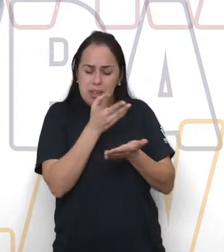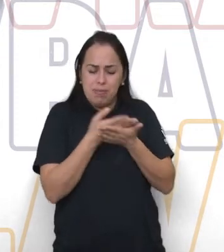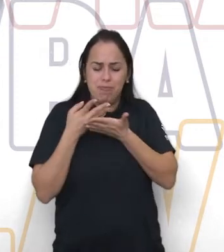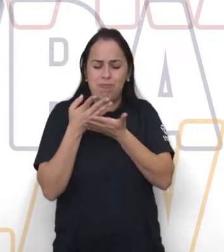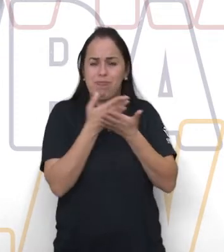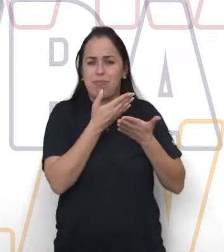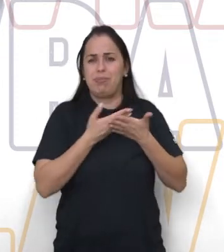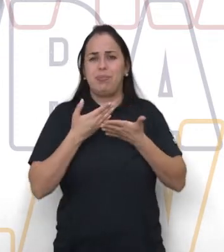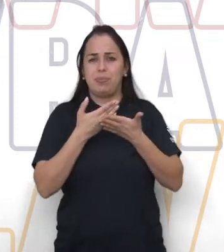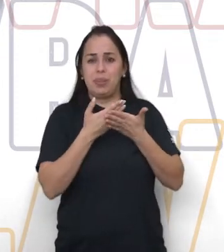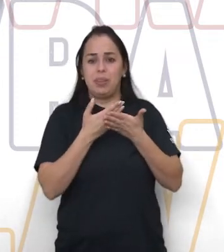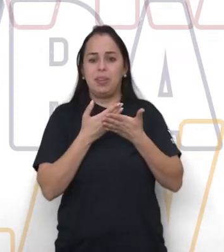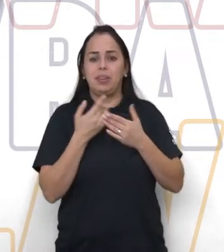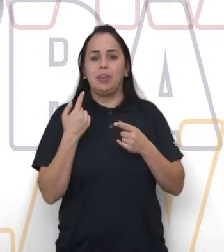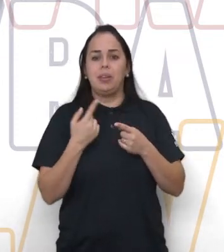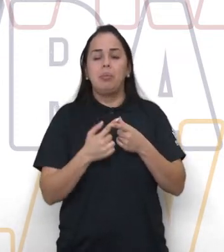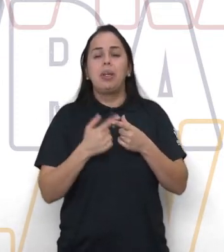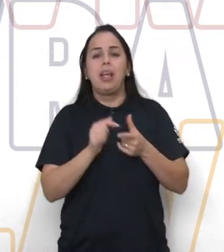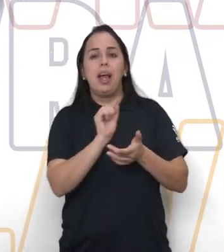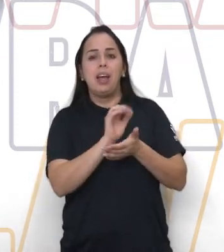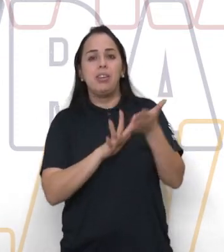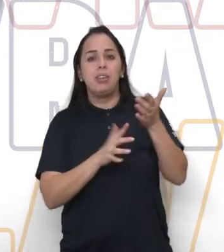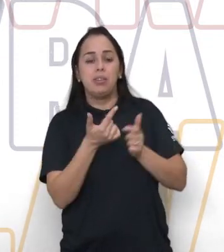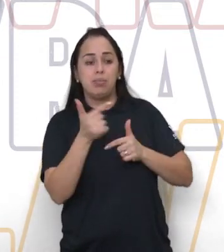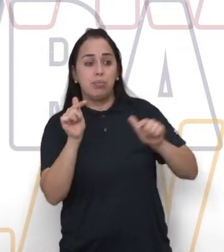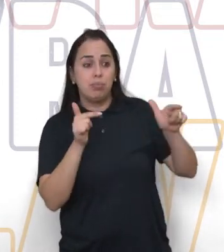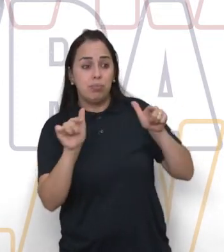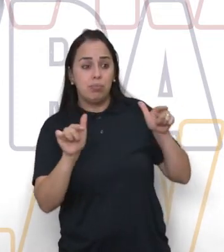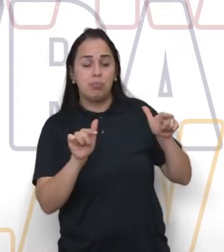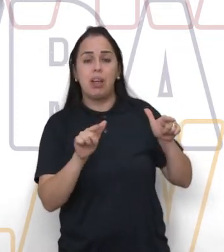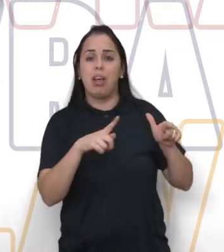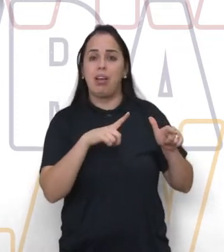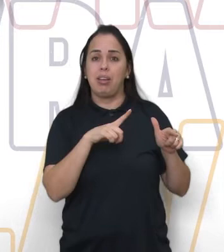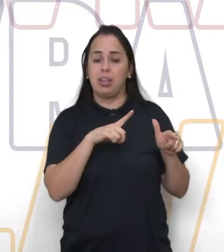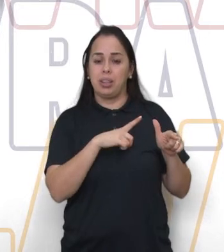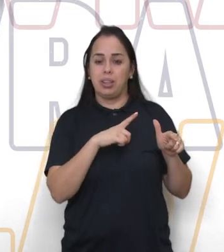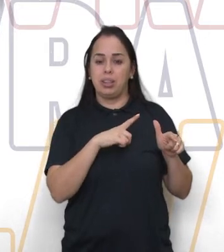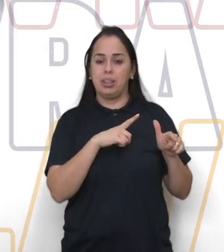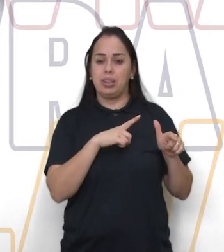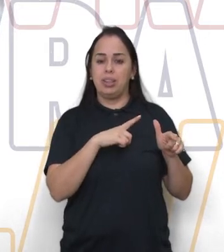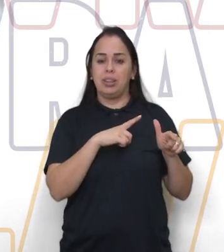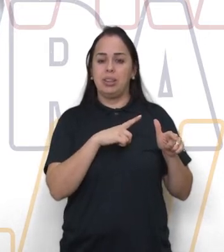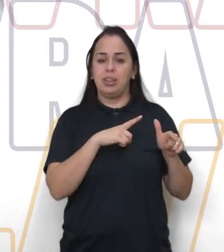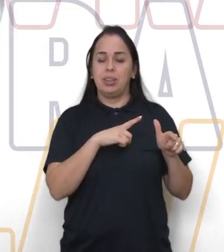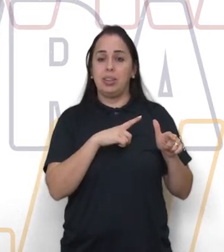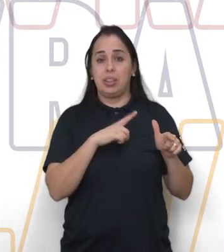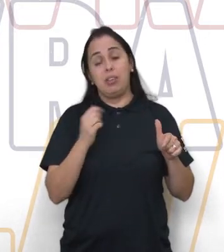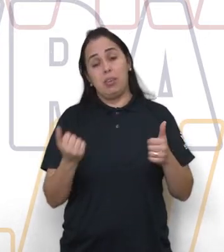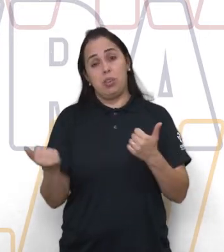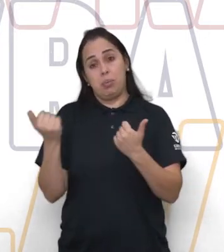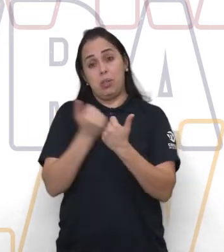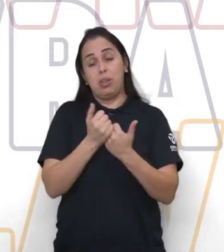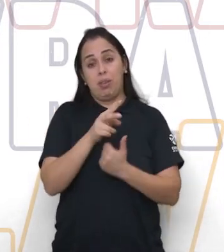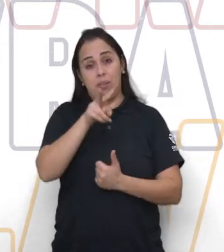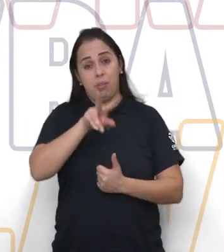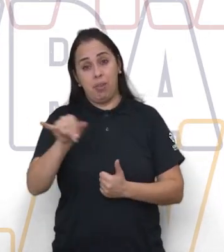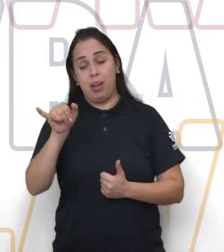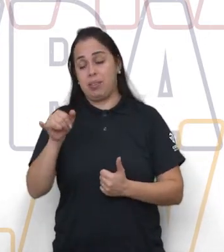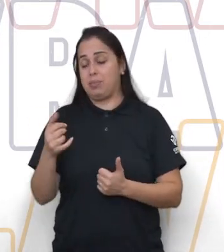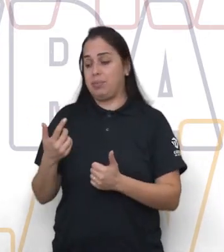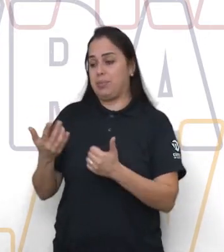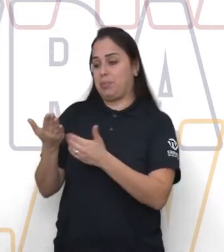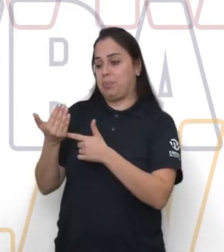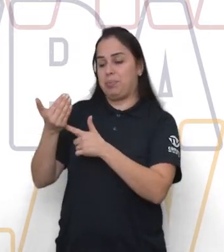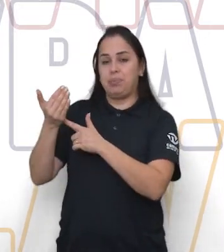sempre se qualificar porque existem atividades que serão querendo ou não substituídos